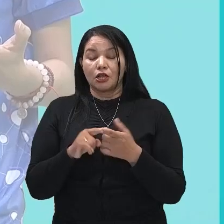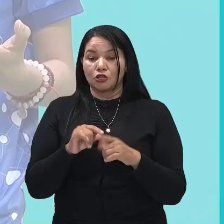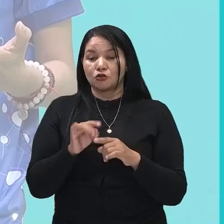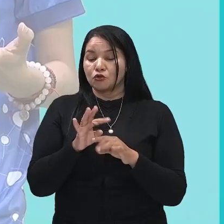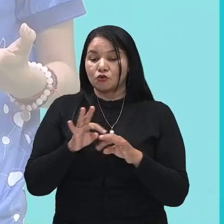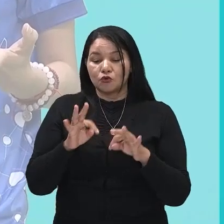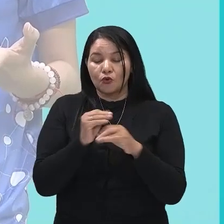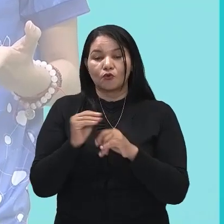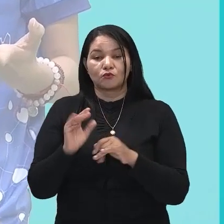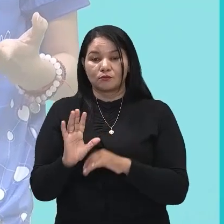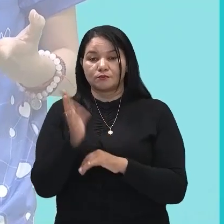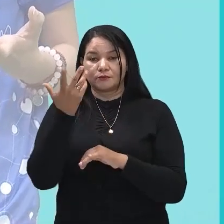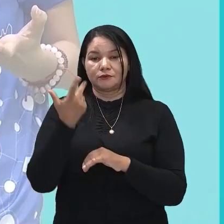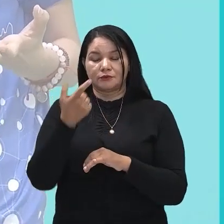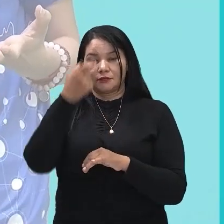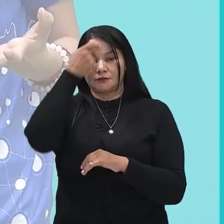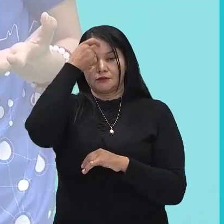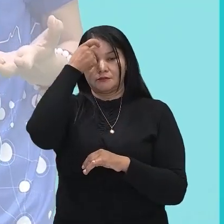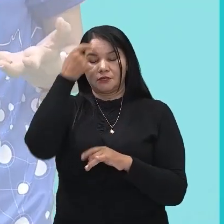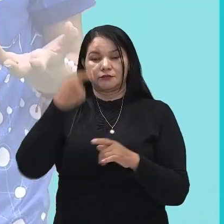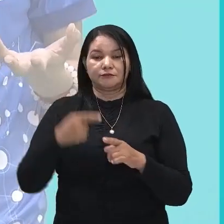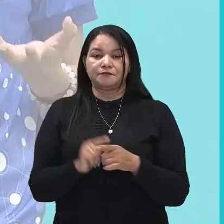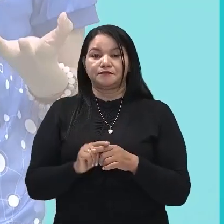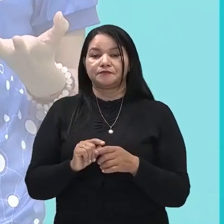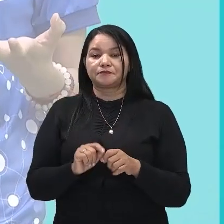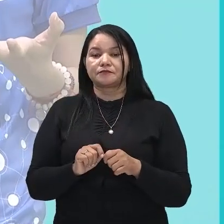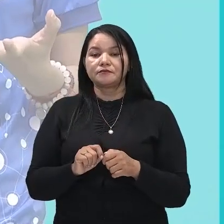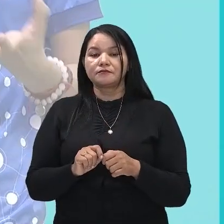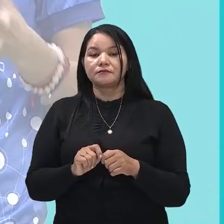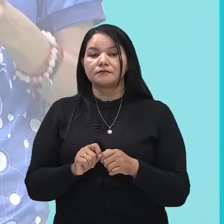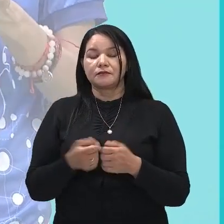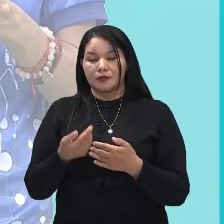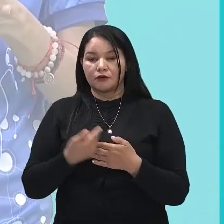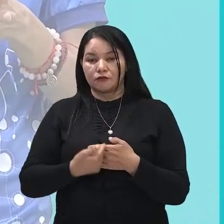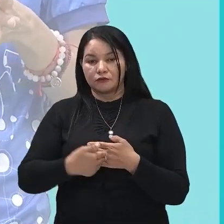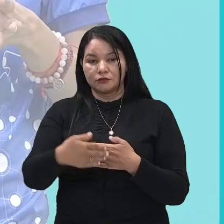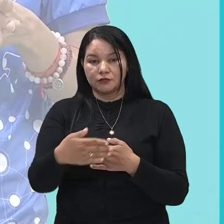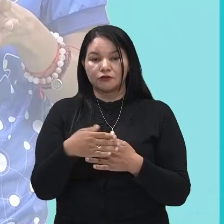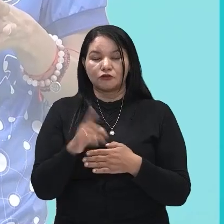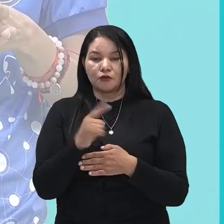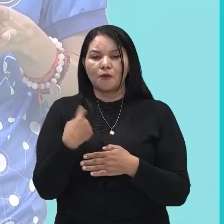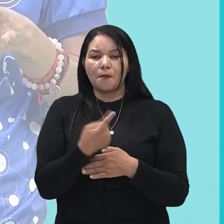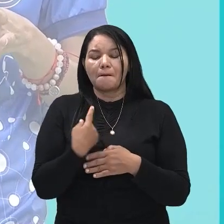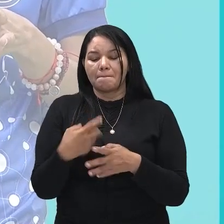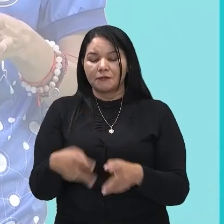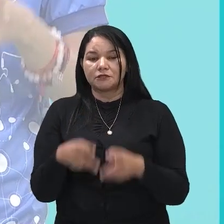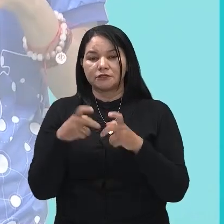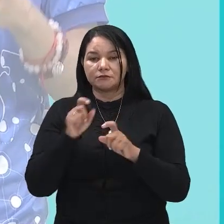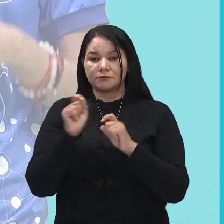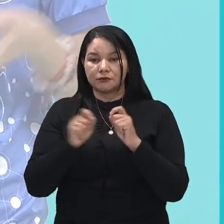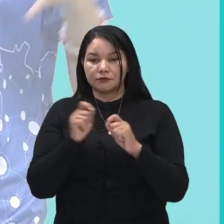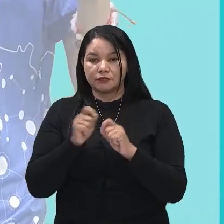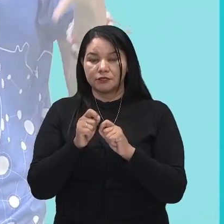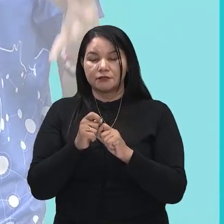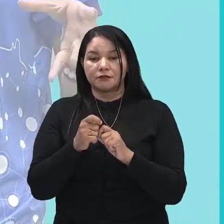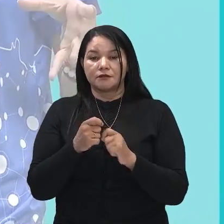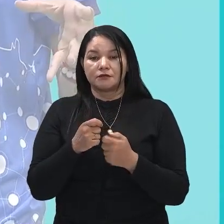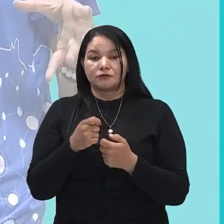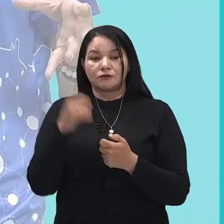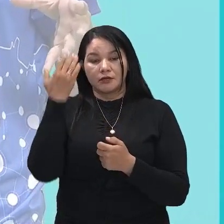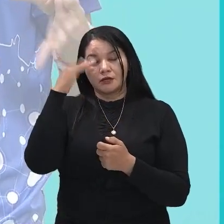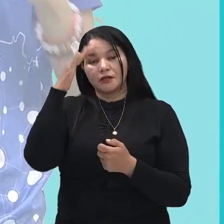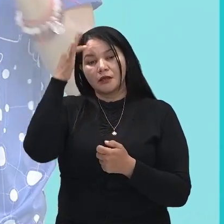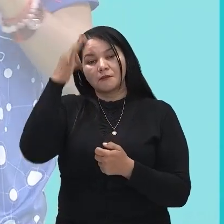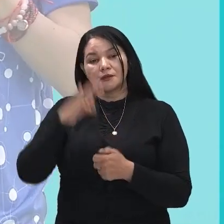nossa mente. Dando continuidade, a gente pode perceber que isso parte da interpretação das